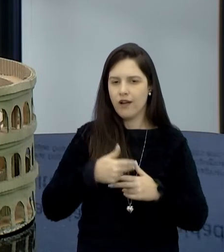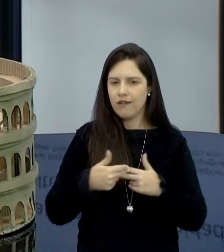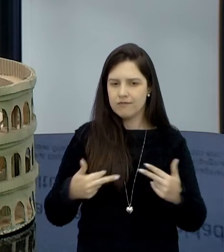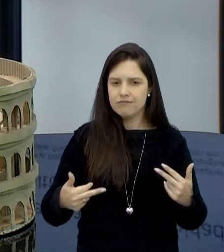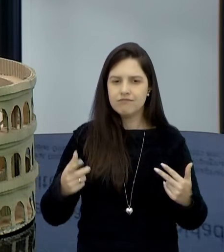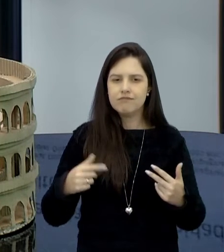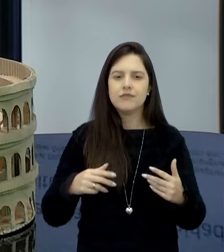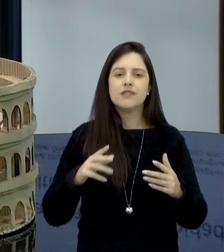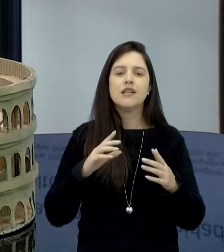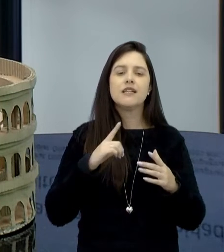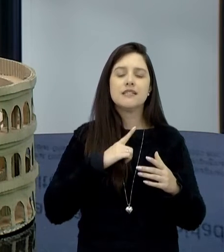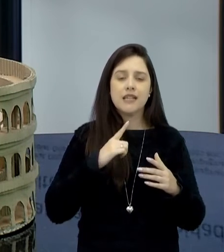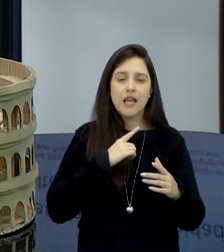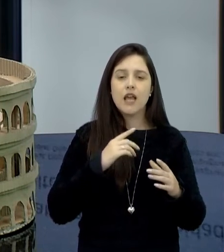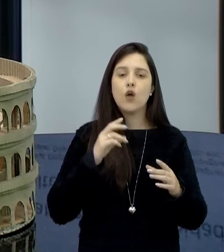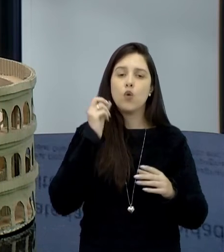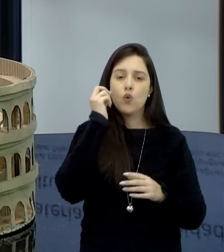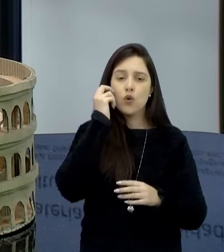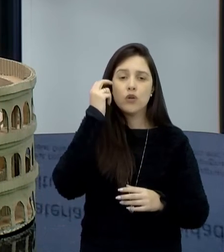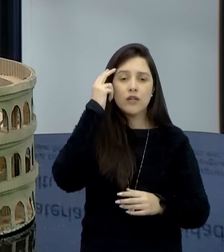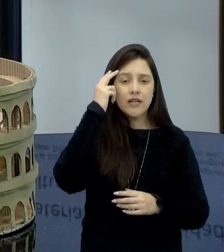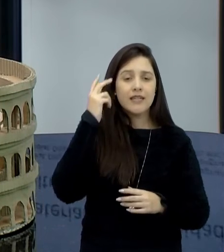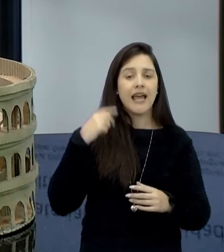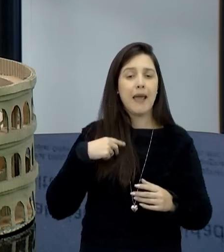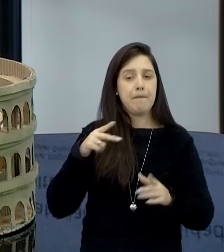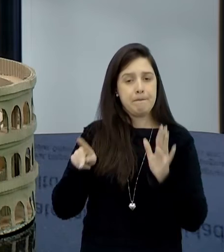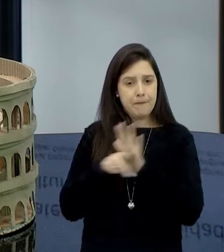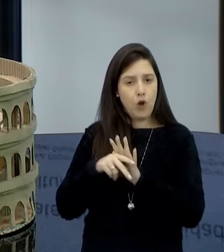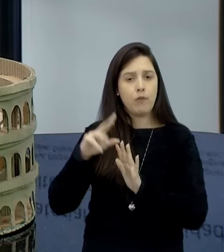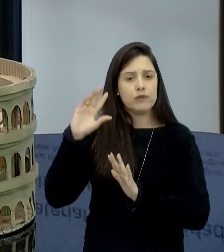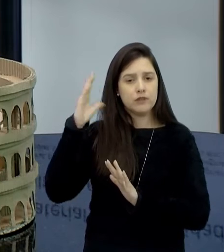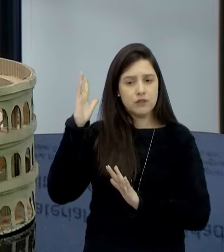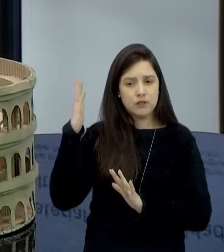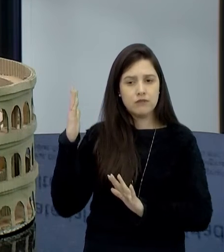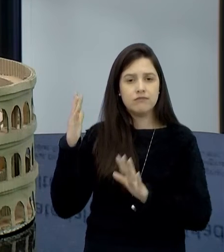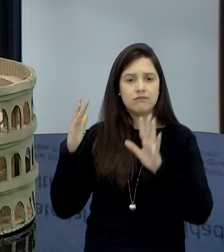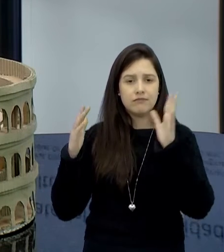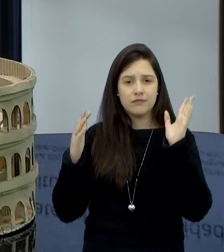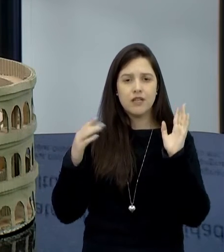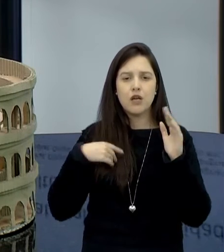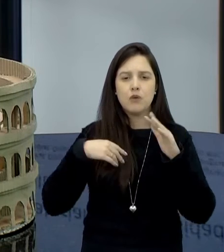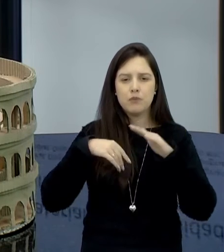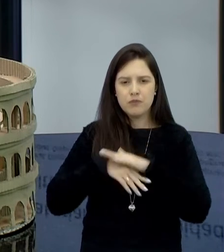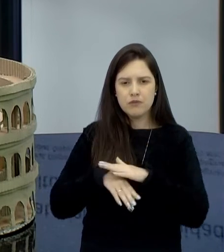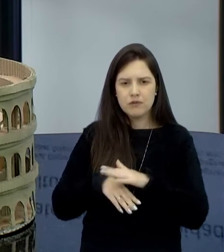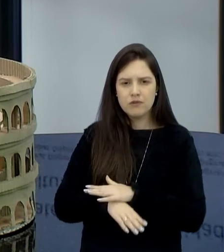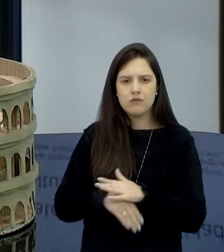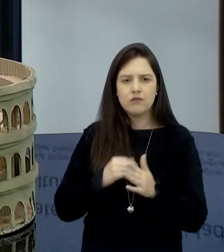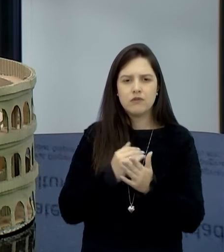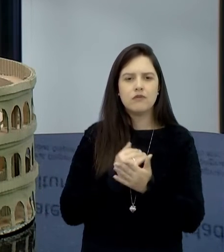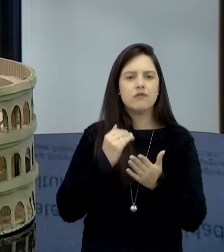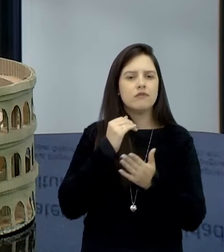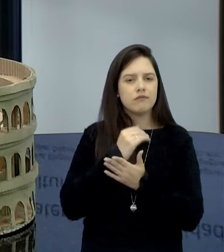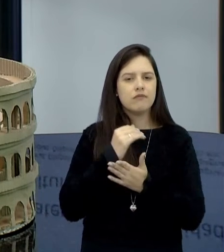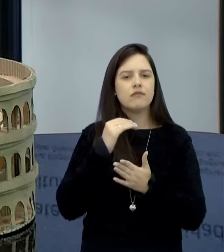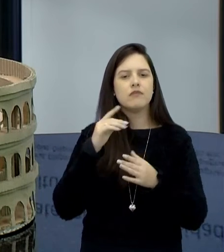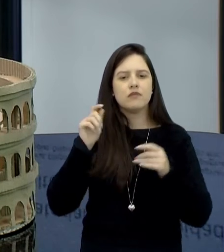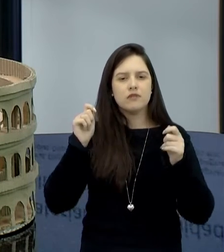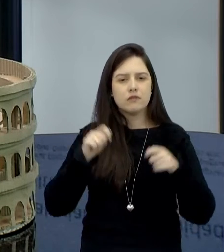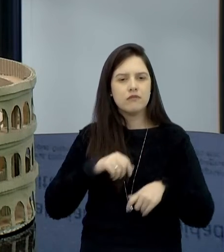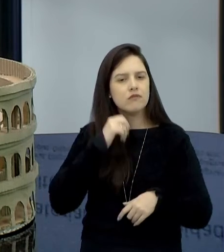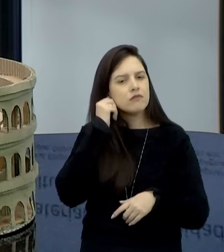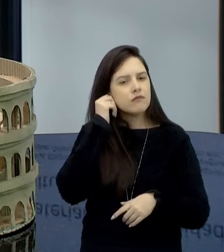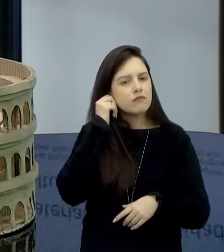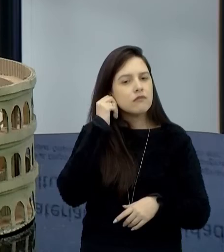são patrimônios naturais, aí são da natureza, que elas precisam ser resguardadas até para garantir aí a sobrevivência da